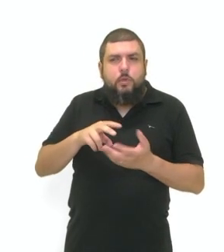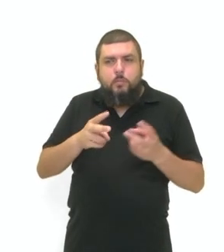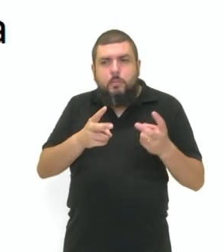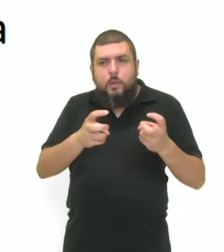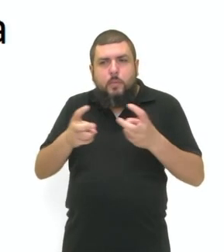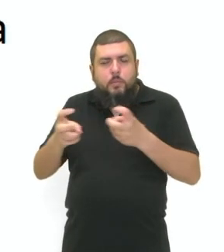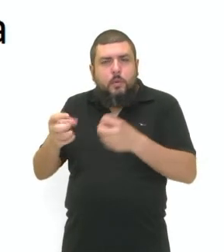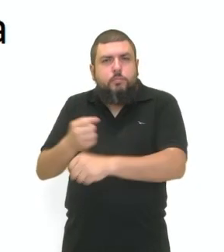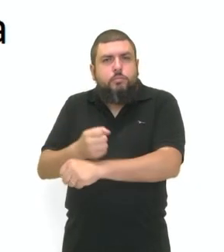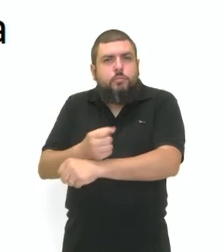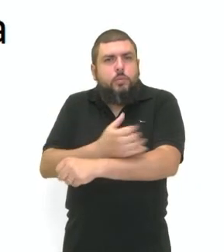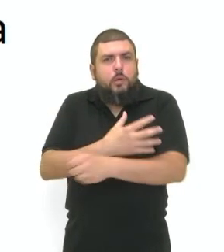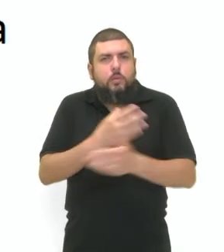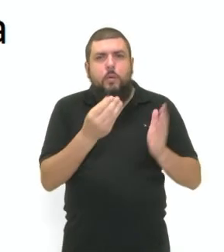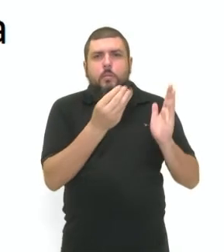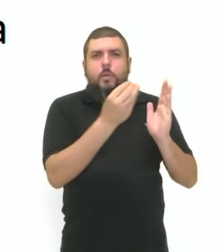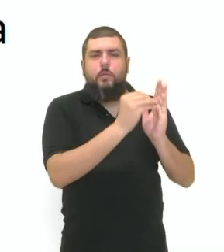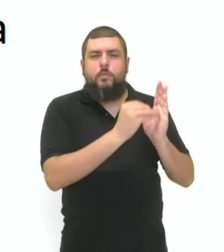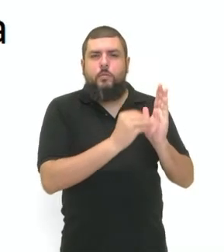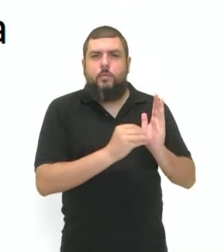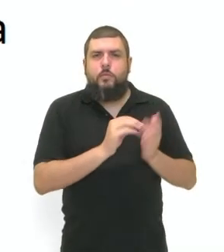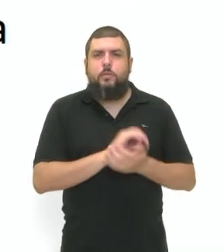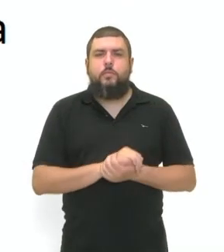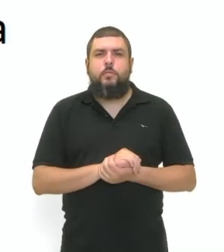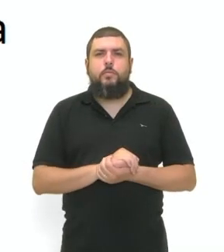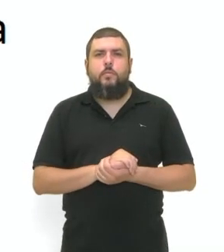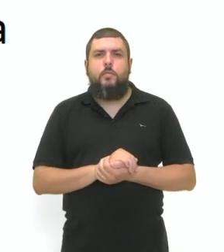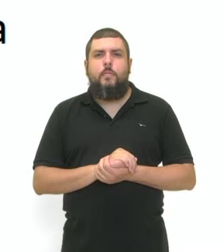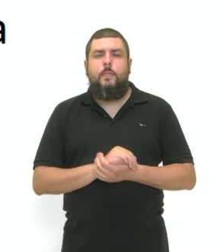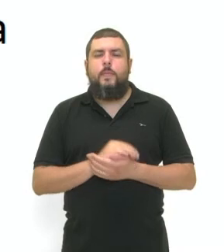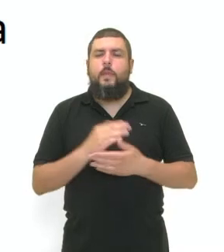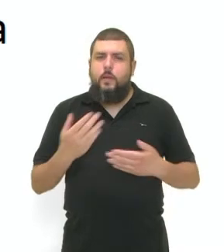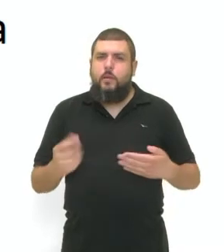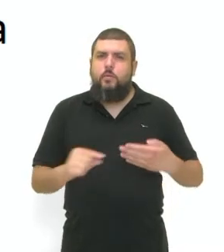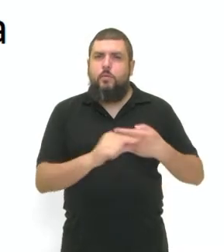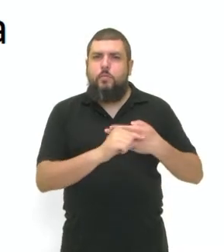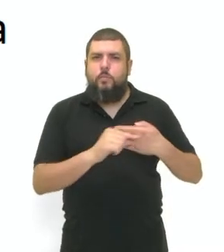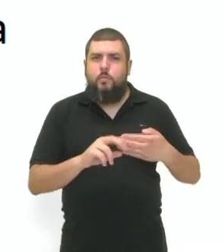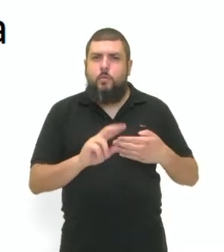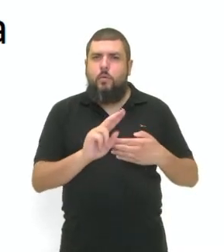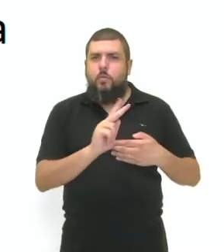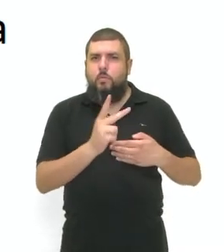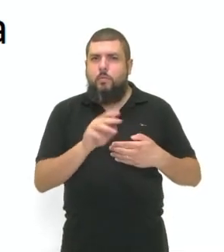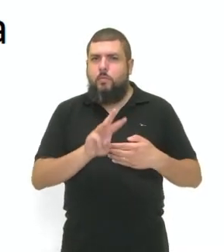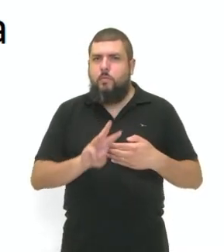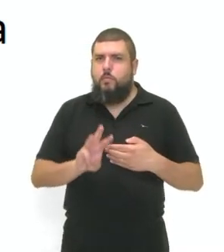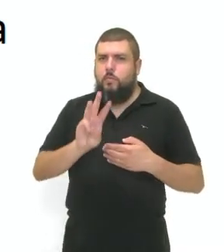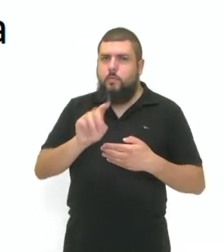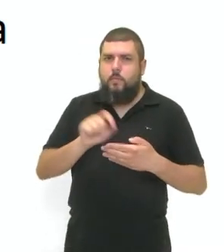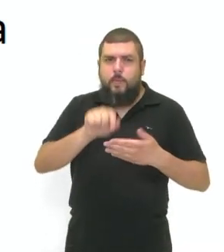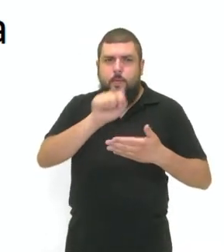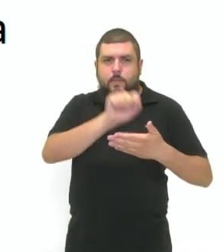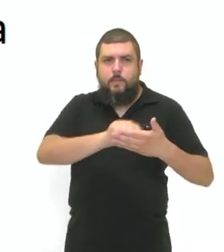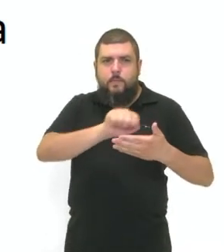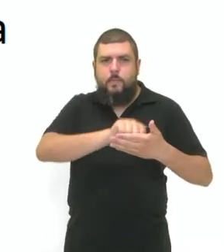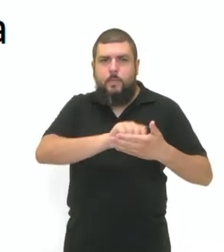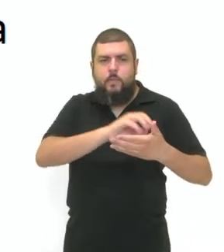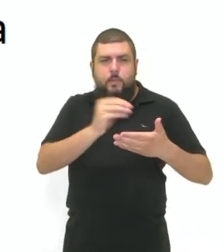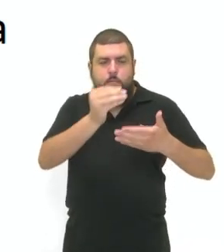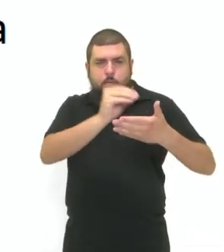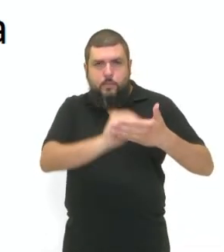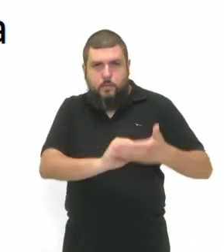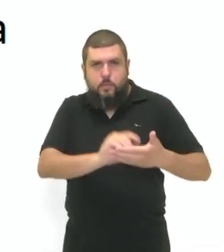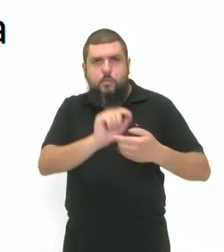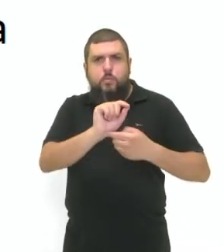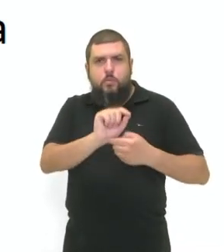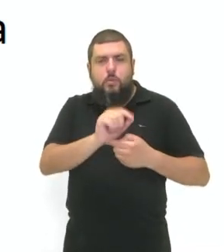Então, na ótica dele, de Humberto Werneck, ele quer colocar aqui, ó, que neste momento em que